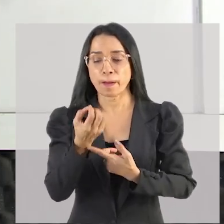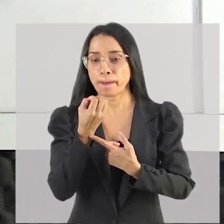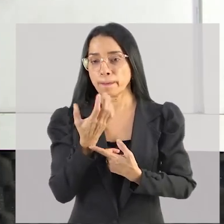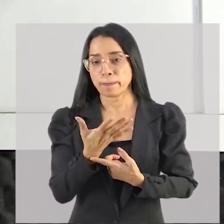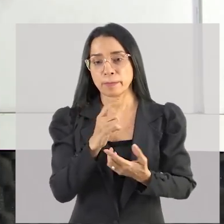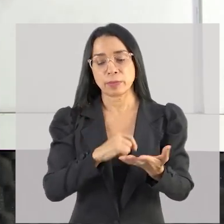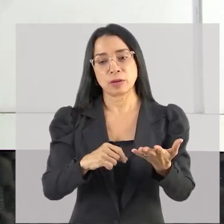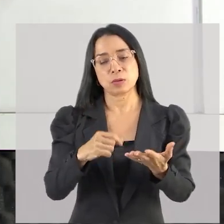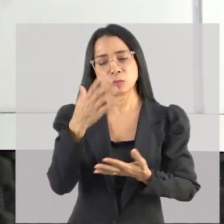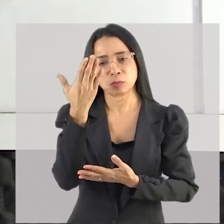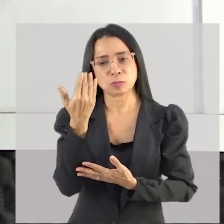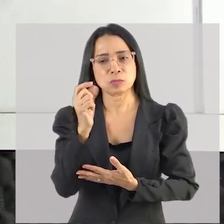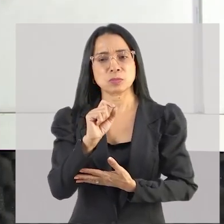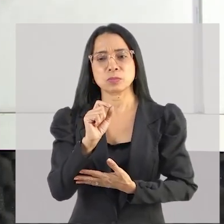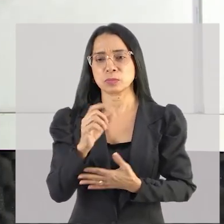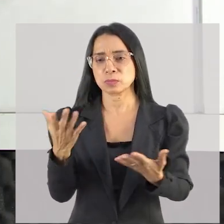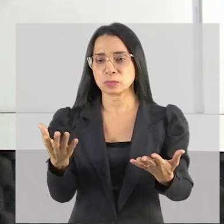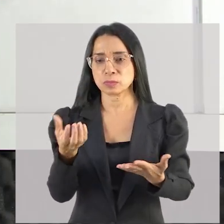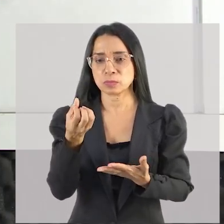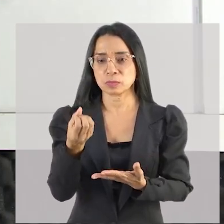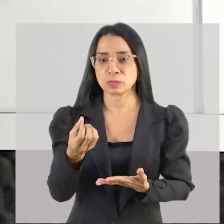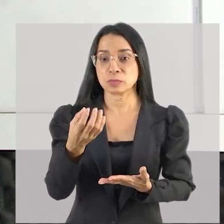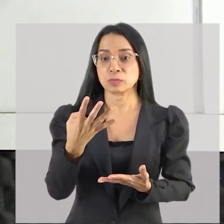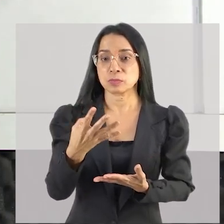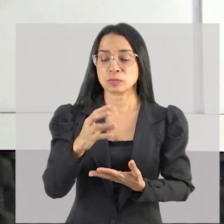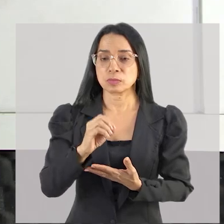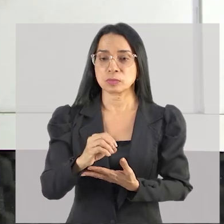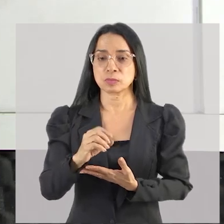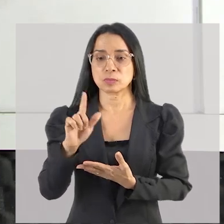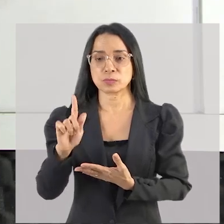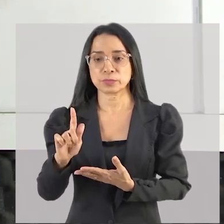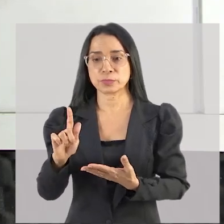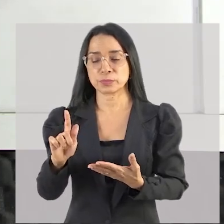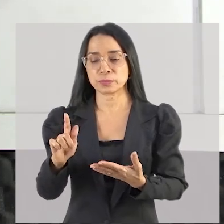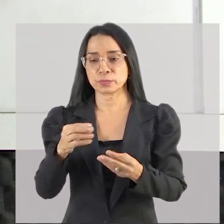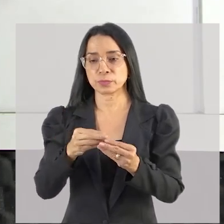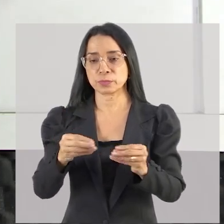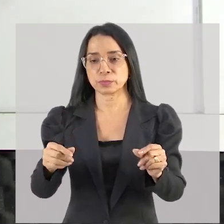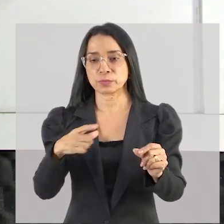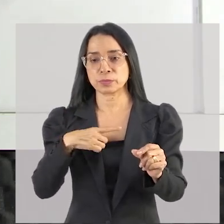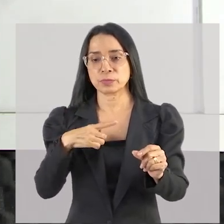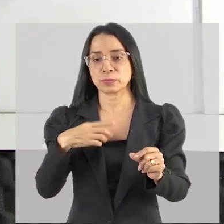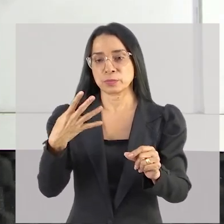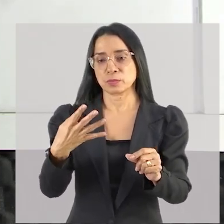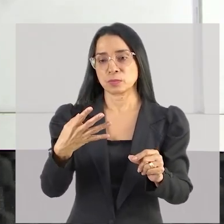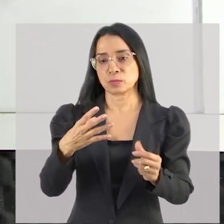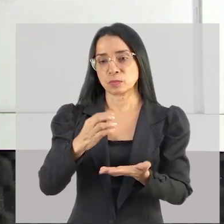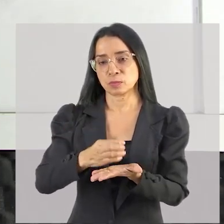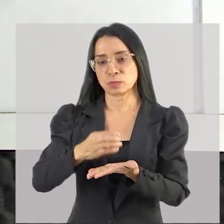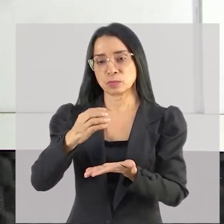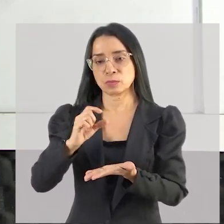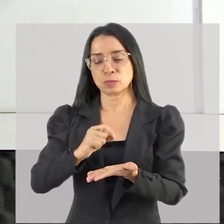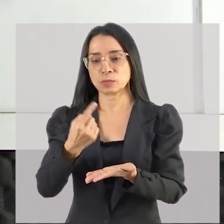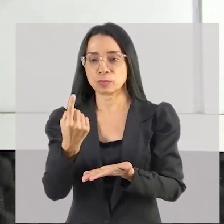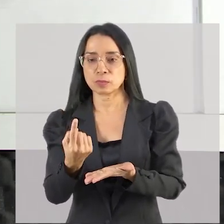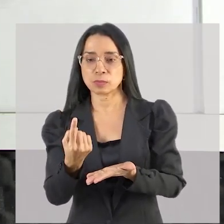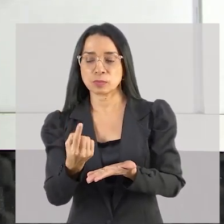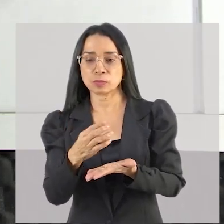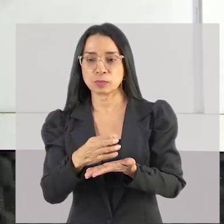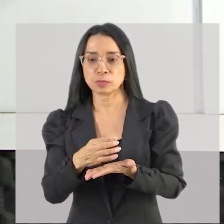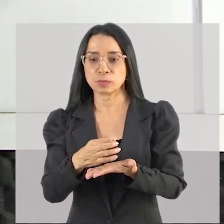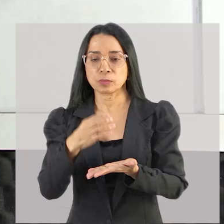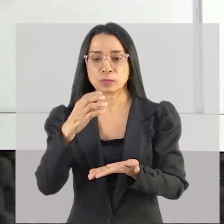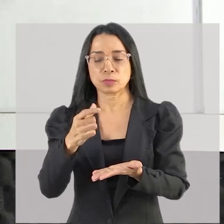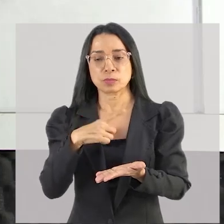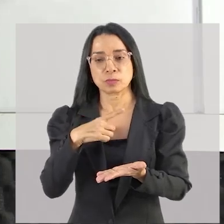o que a gente sabe? A gente sabe que em 640 gramas de farinha eu tenho 4 xícaras. Então, em uma xícara,